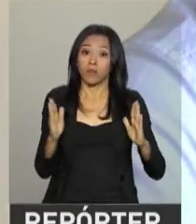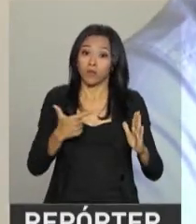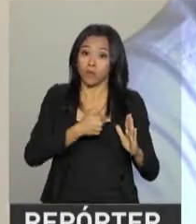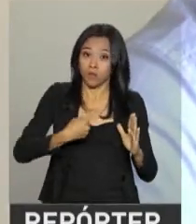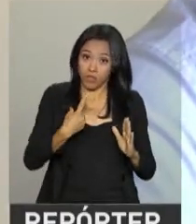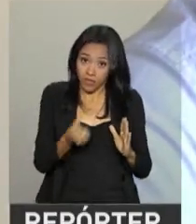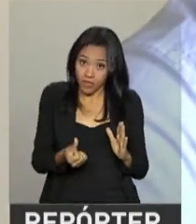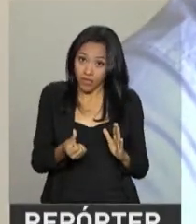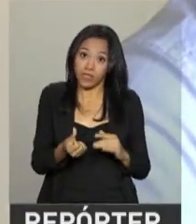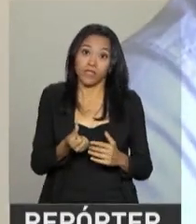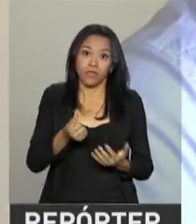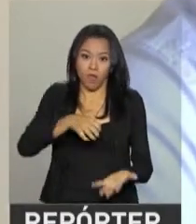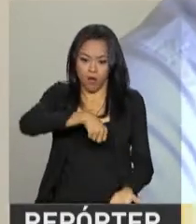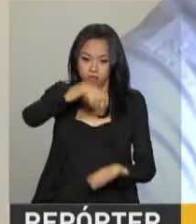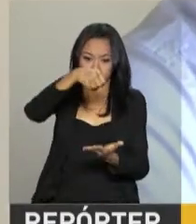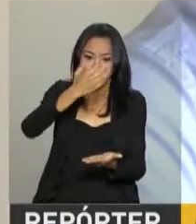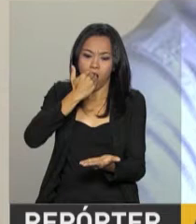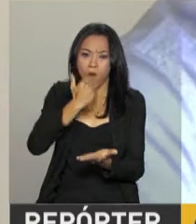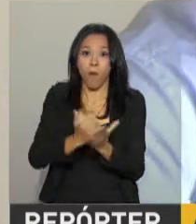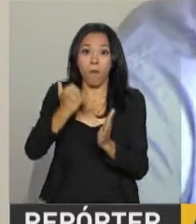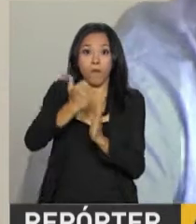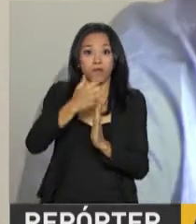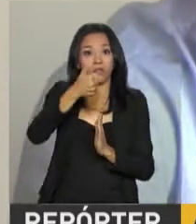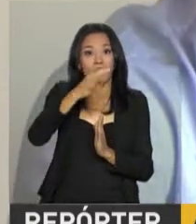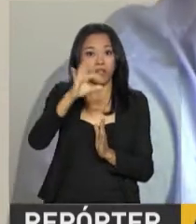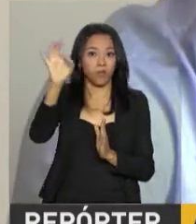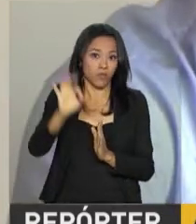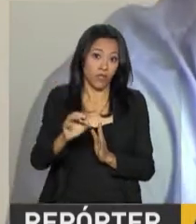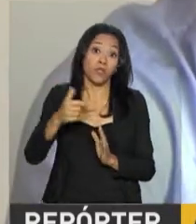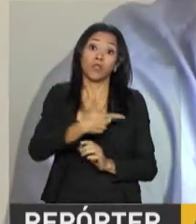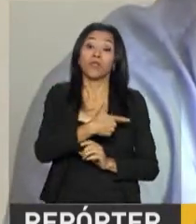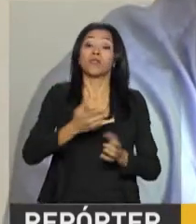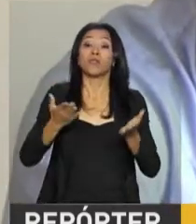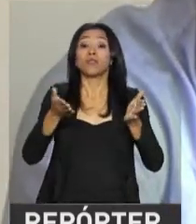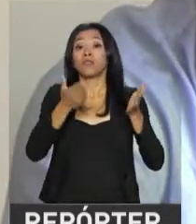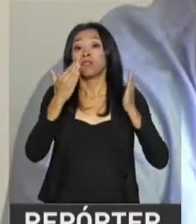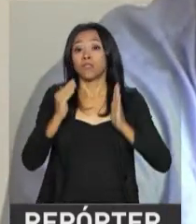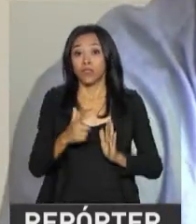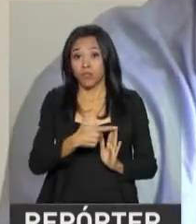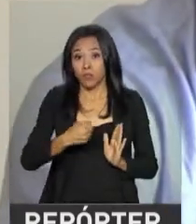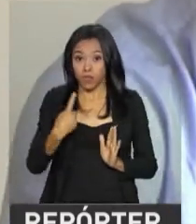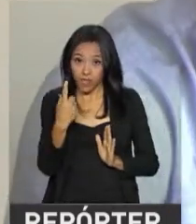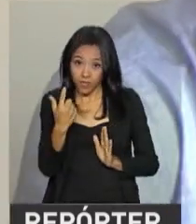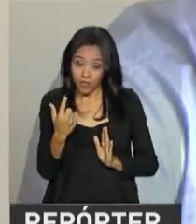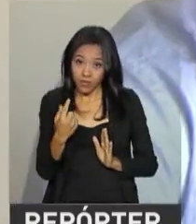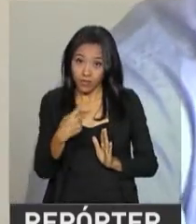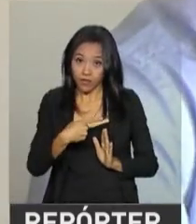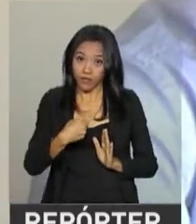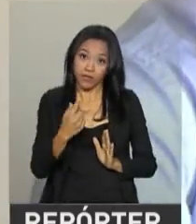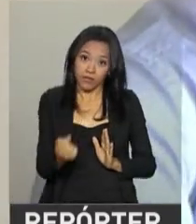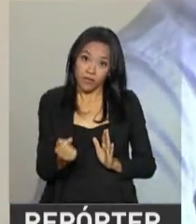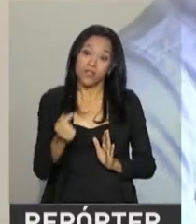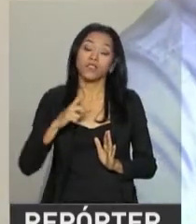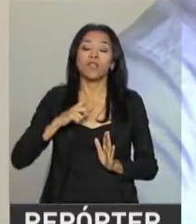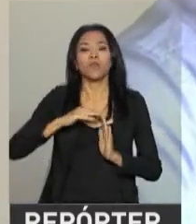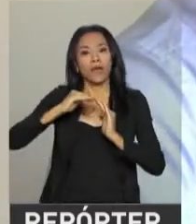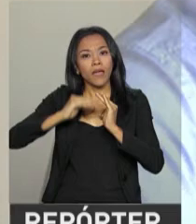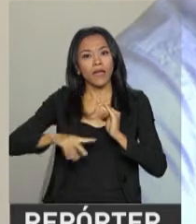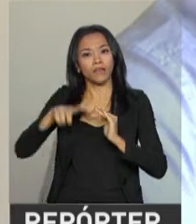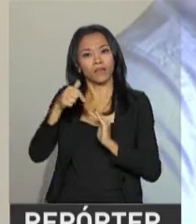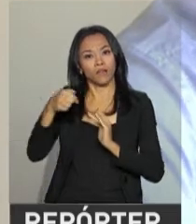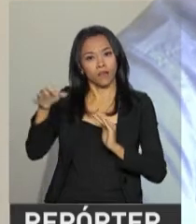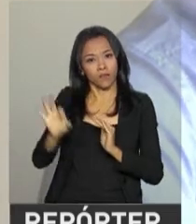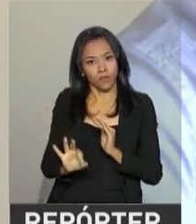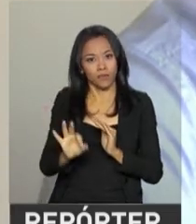teve uma ceia de Natal com aumento de 10%, em 2017 a gente teve uma queda de 7%, compensando um pouco aqueles